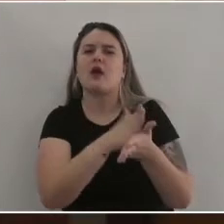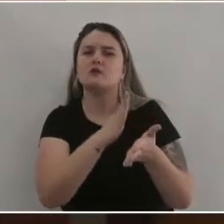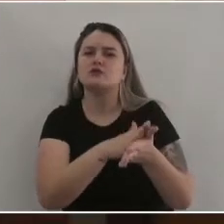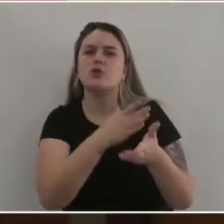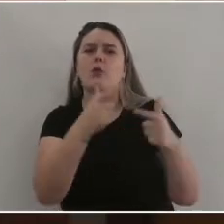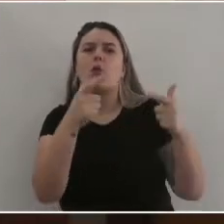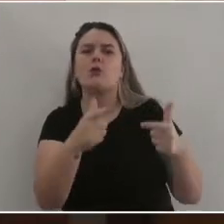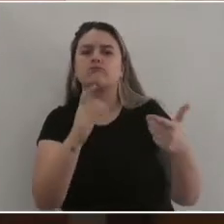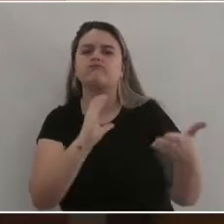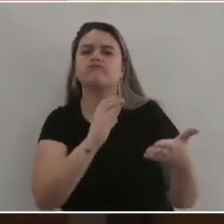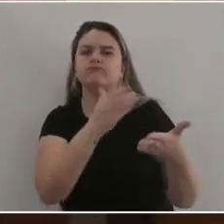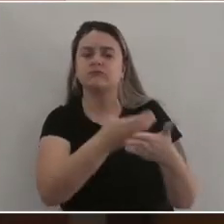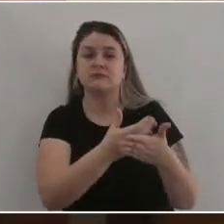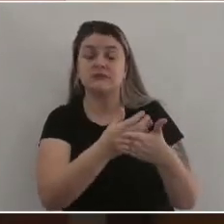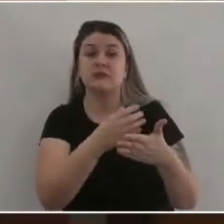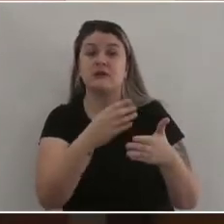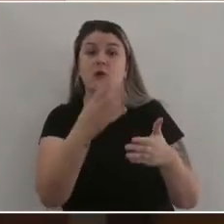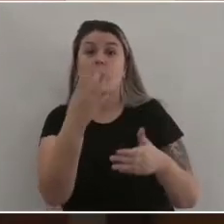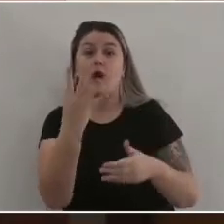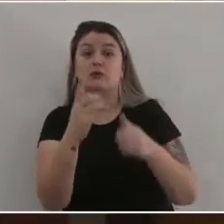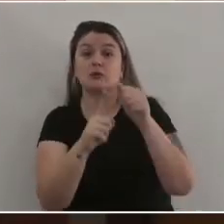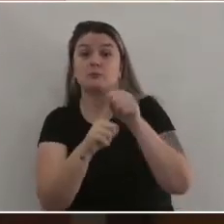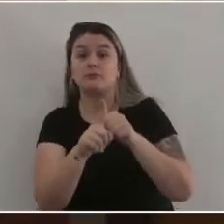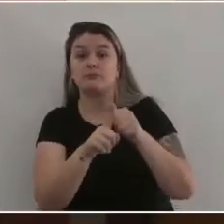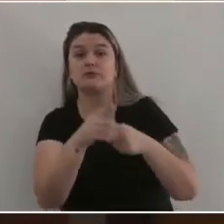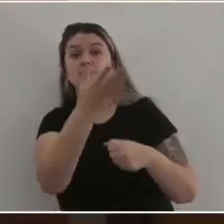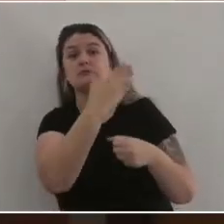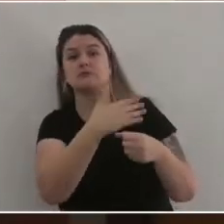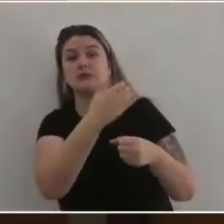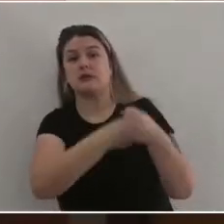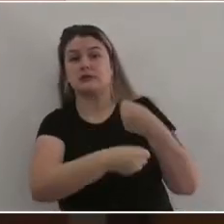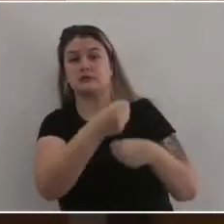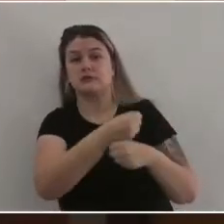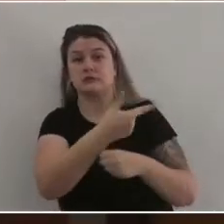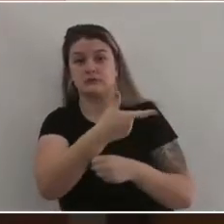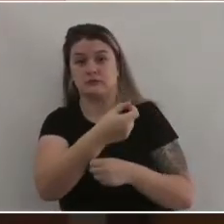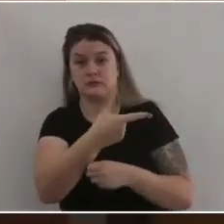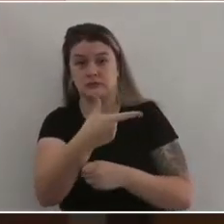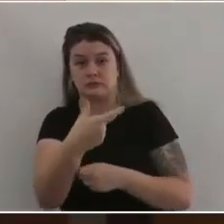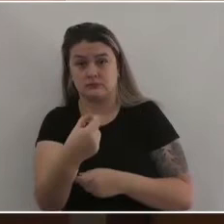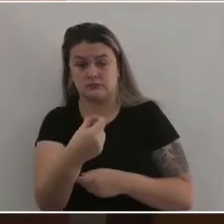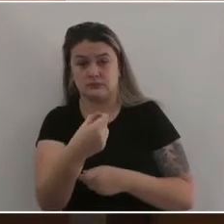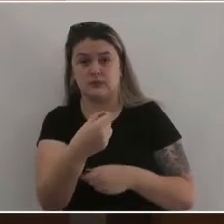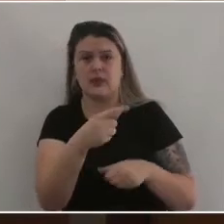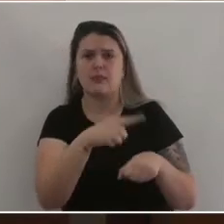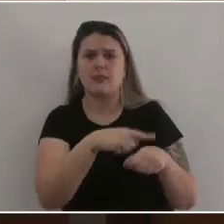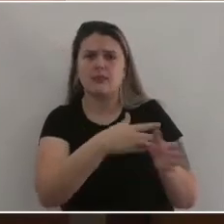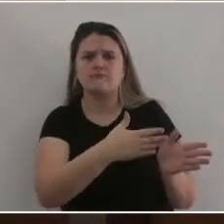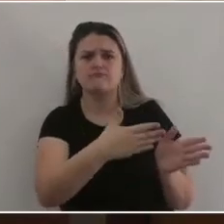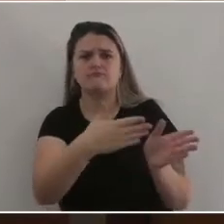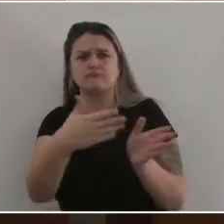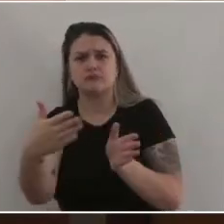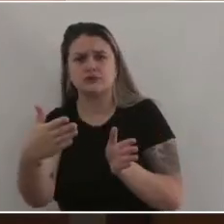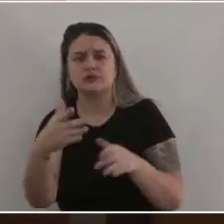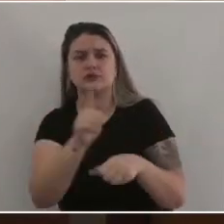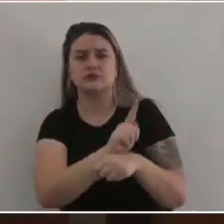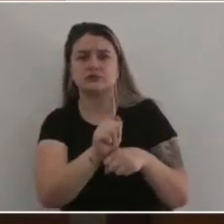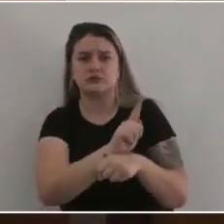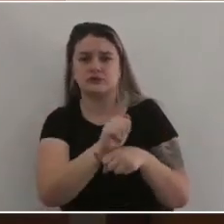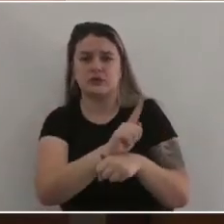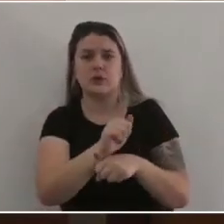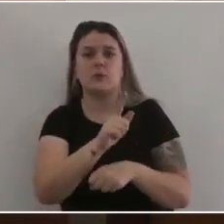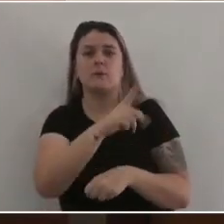terceiro quadrimestre do ano de 2020, do período da gestão